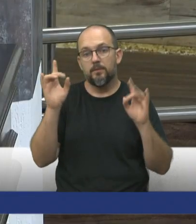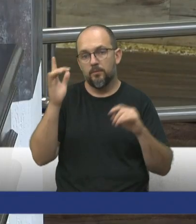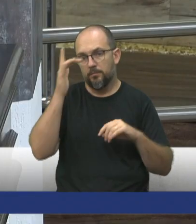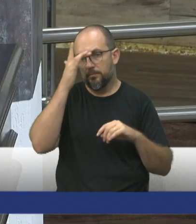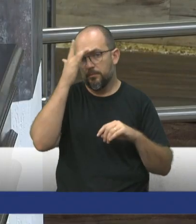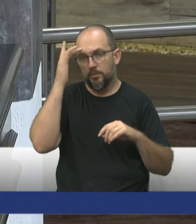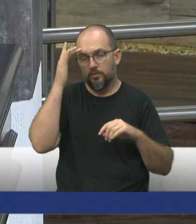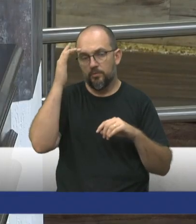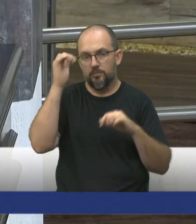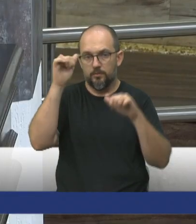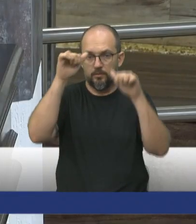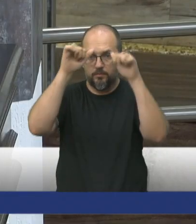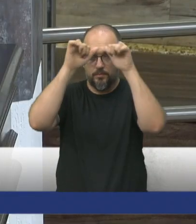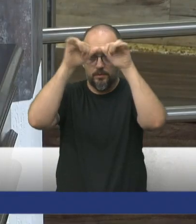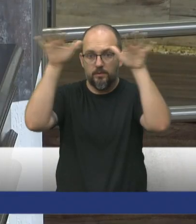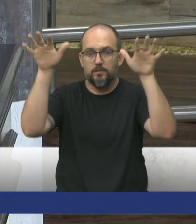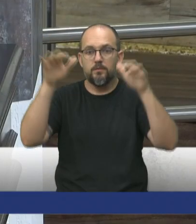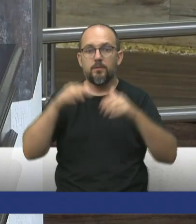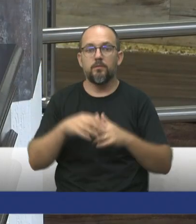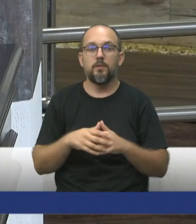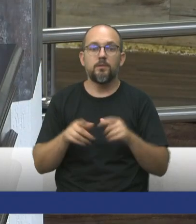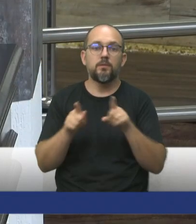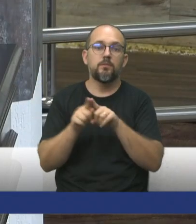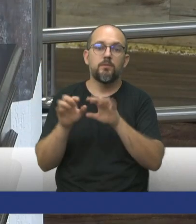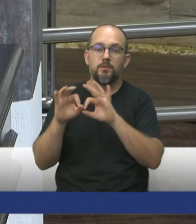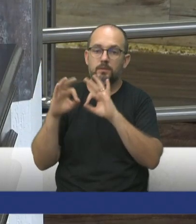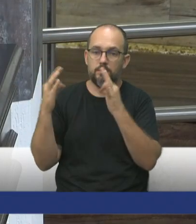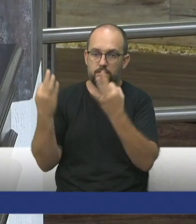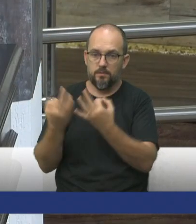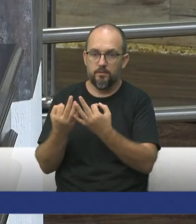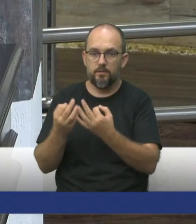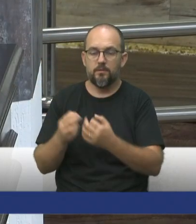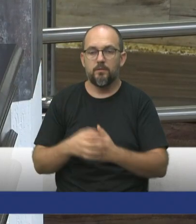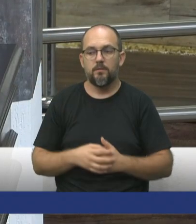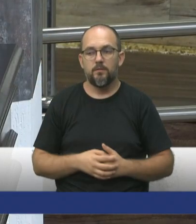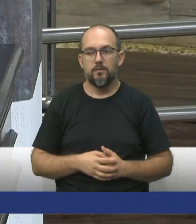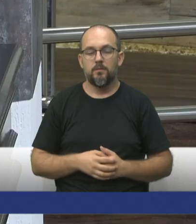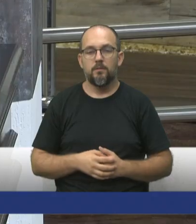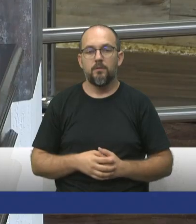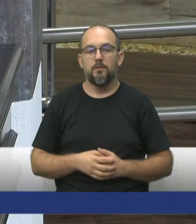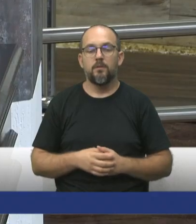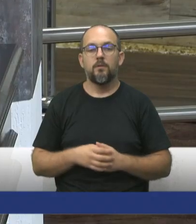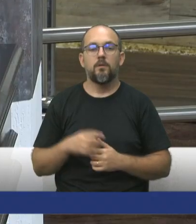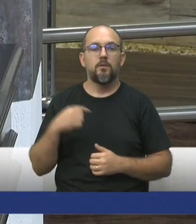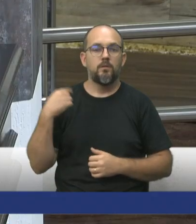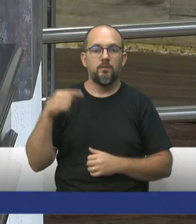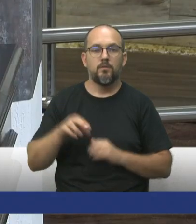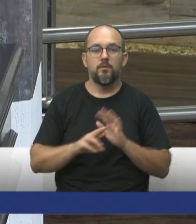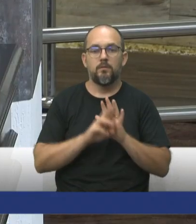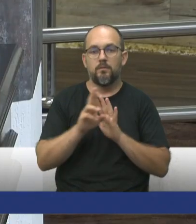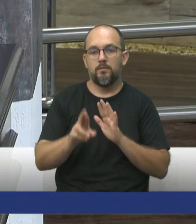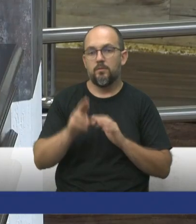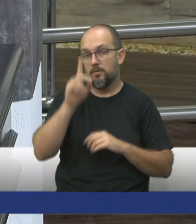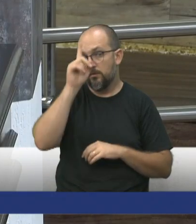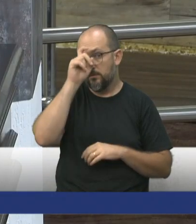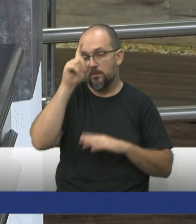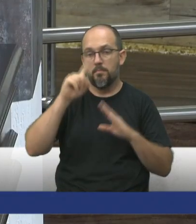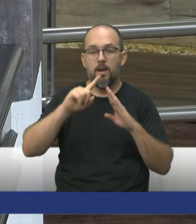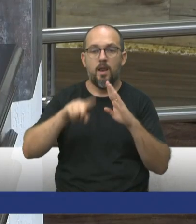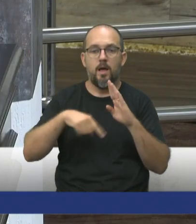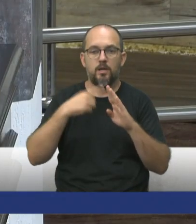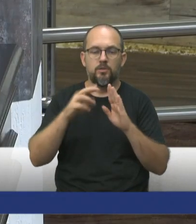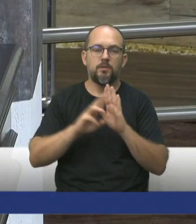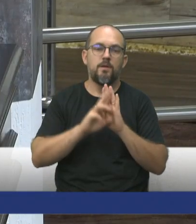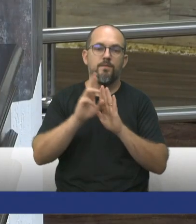com transtorno do espectro autista e suas famílias. Falo aqui representando o Hospital Perlatti, uma instituição referência regional em